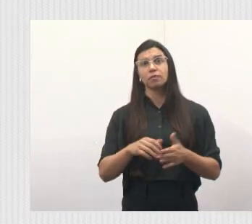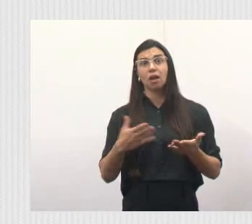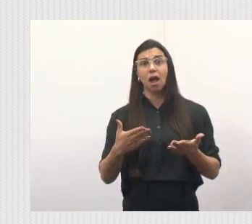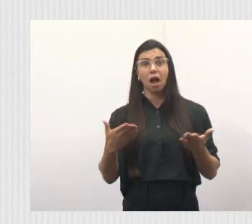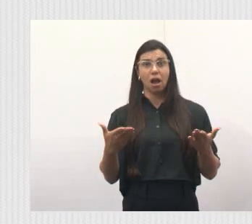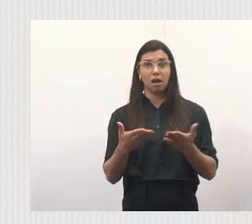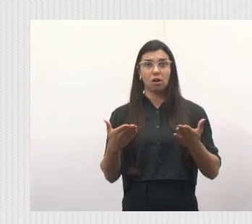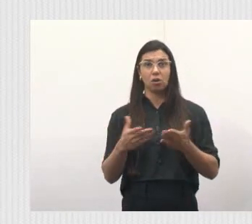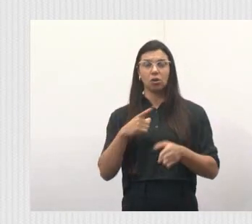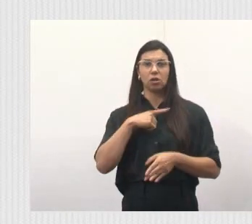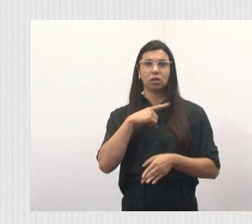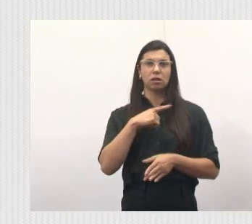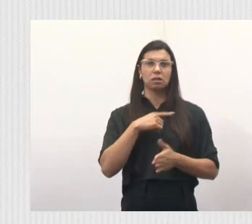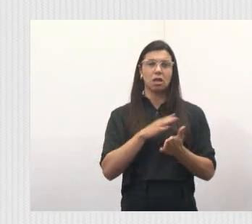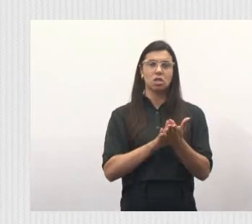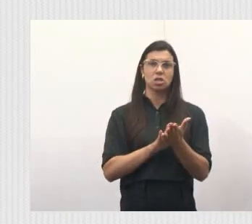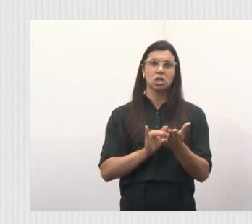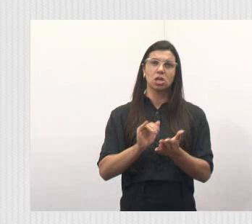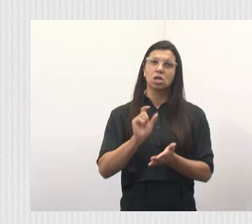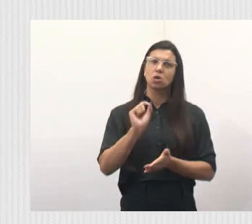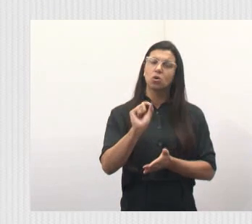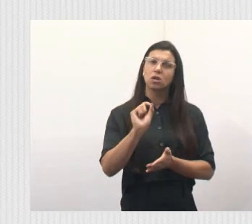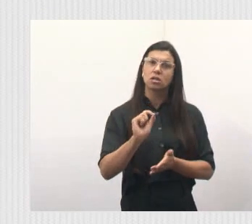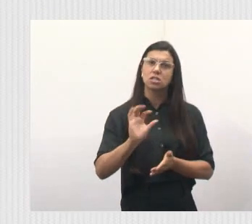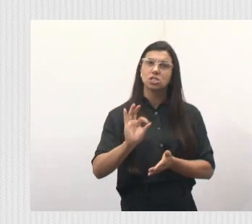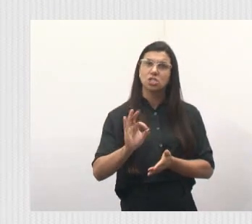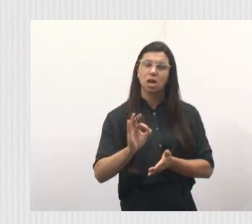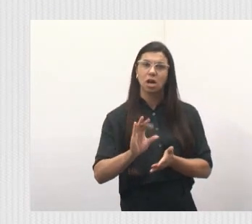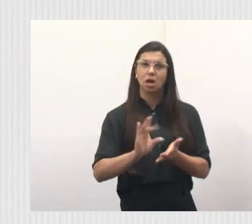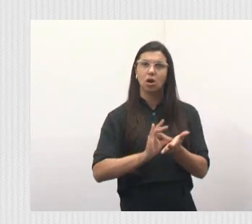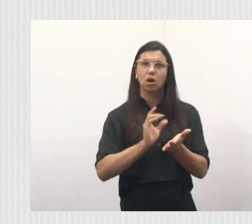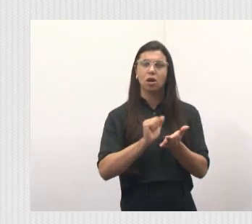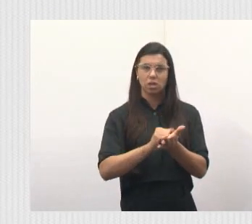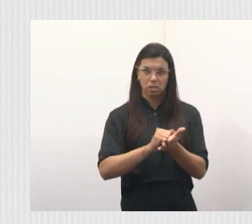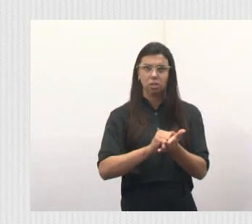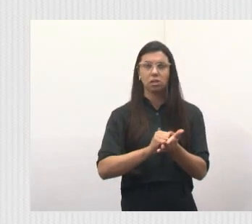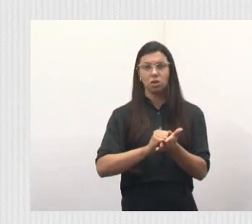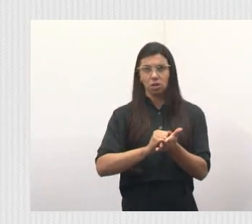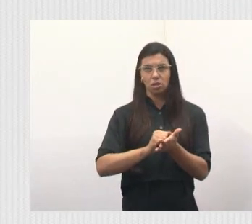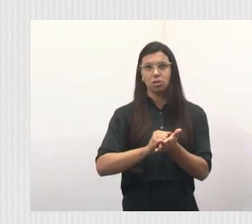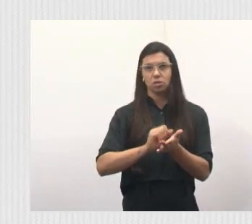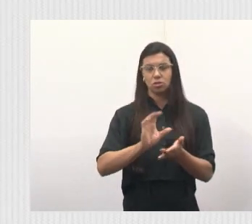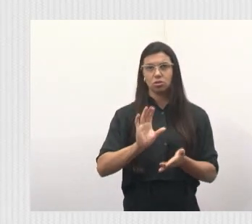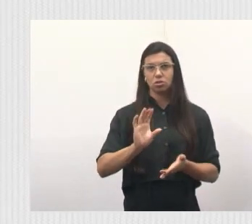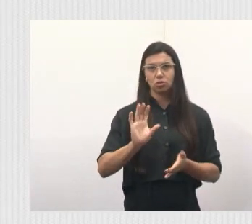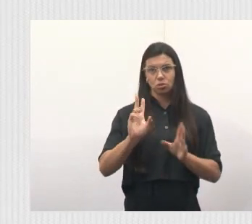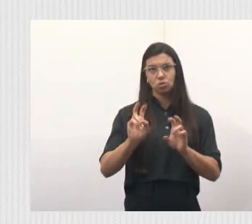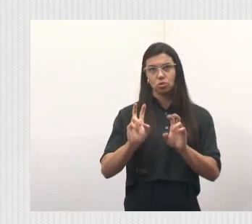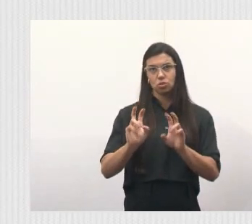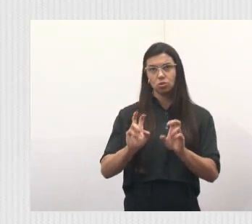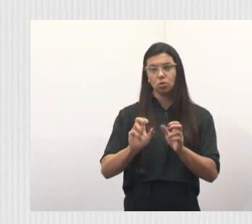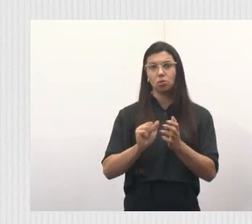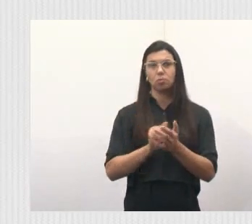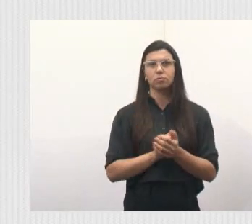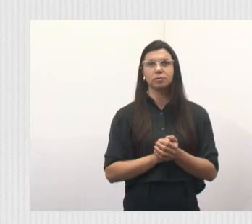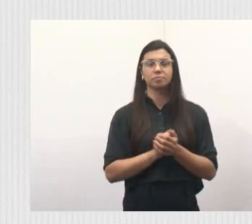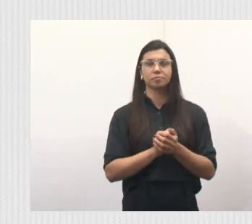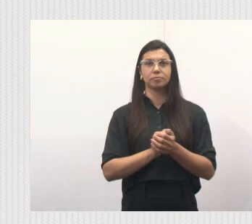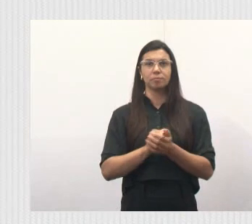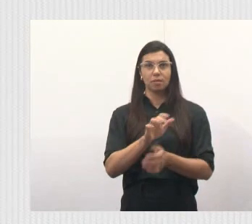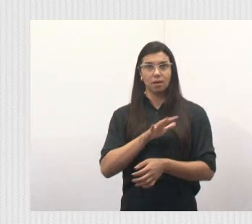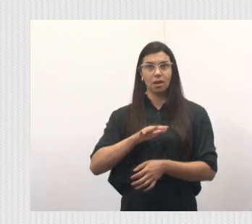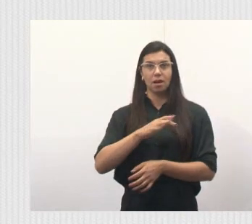Atualmente, o município de Jacareí já realizou o cadastro da proposta nos sistemas do Ministério da